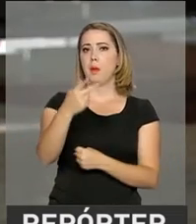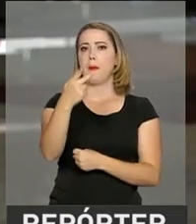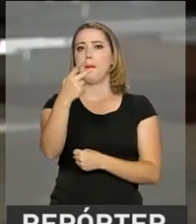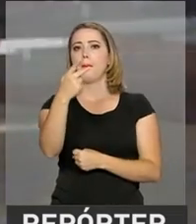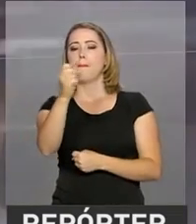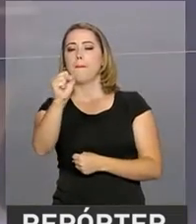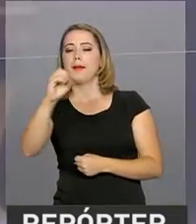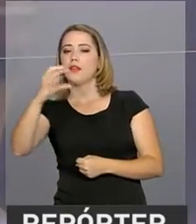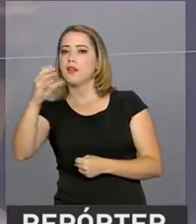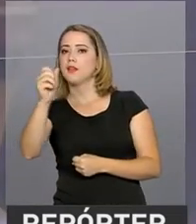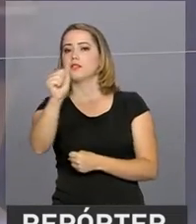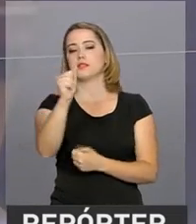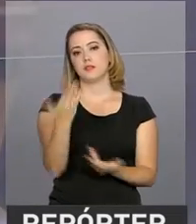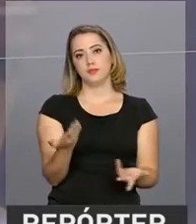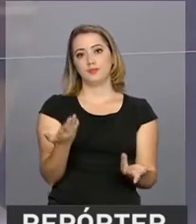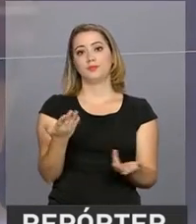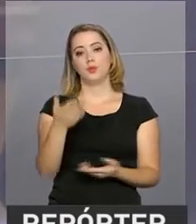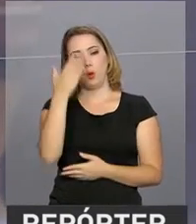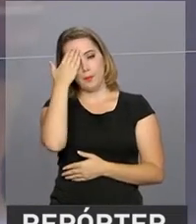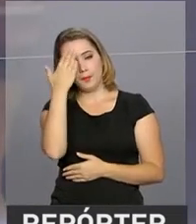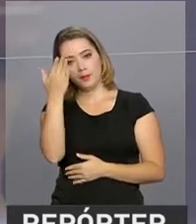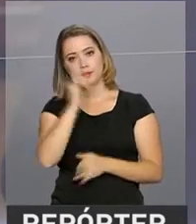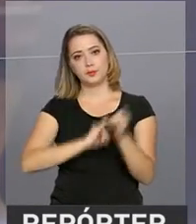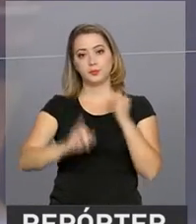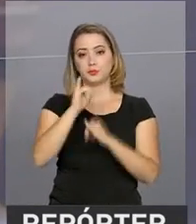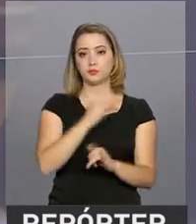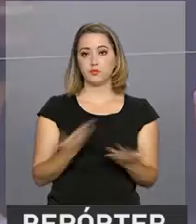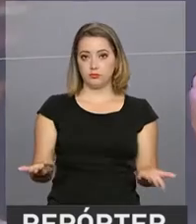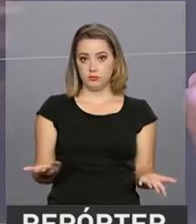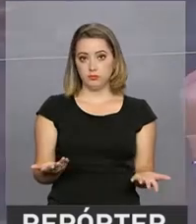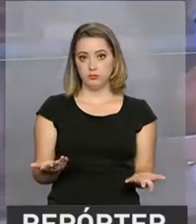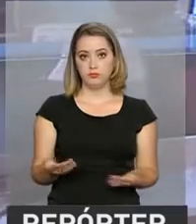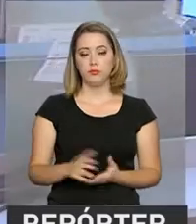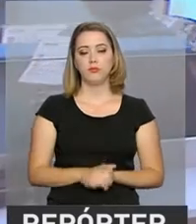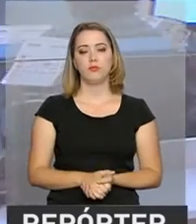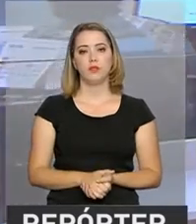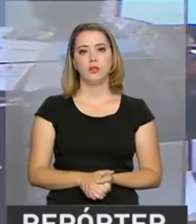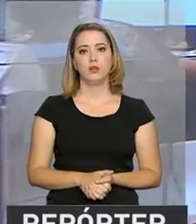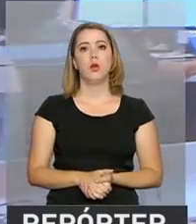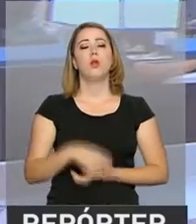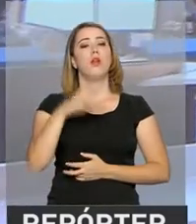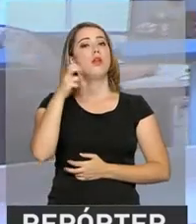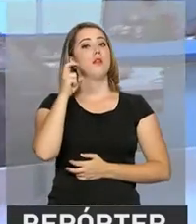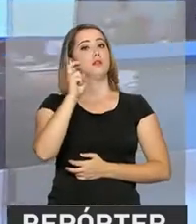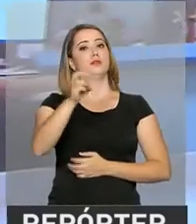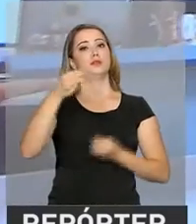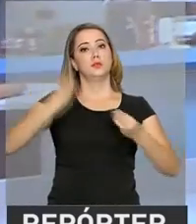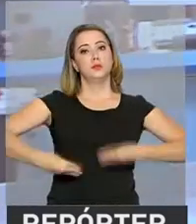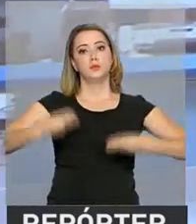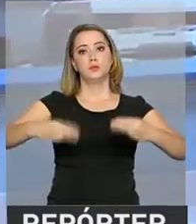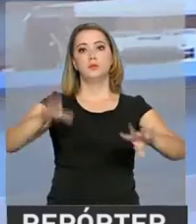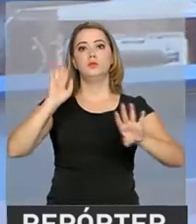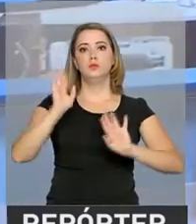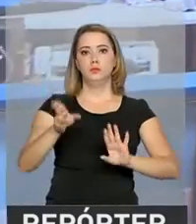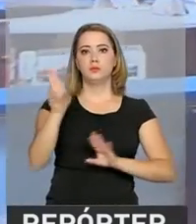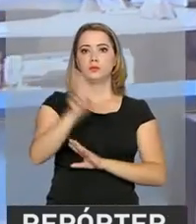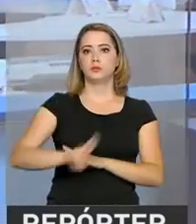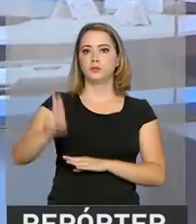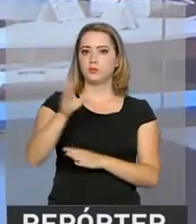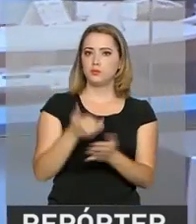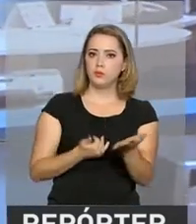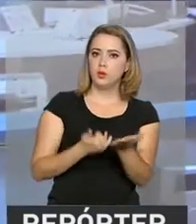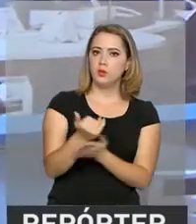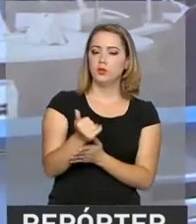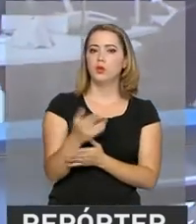estou leandro tá bom paulo obrigado pelas suas informações e olha assim do ministério já podem usar a partir de hoje um novo sistema de